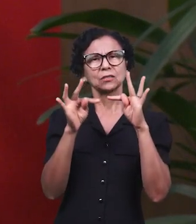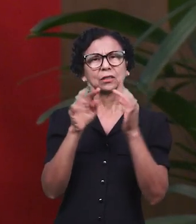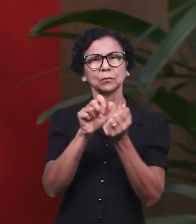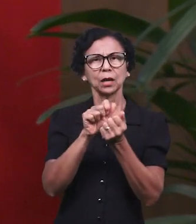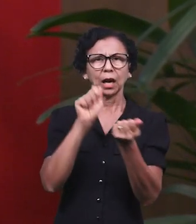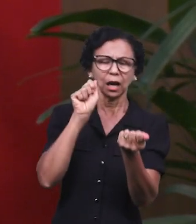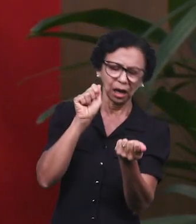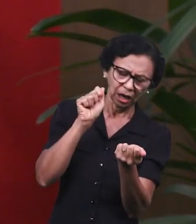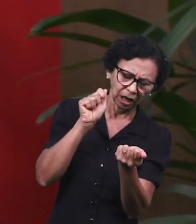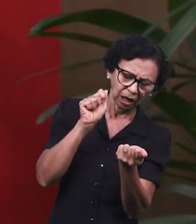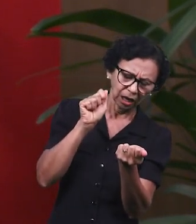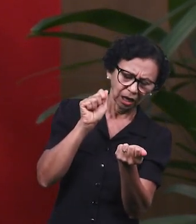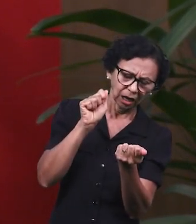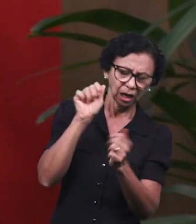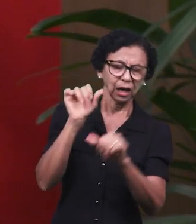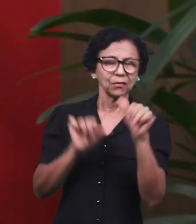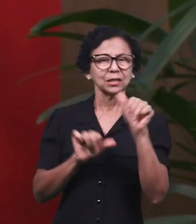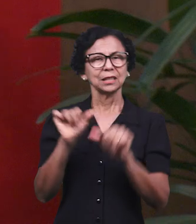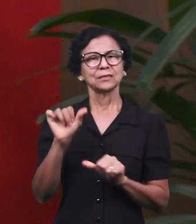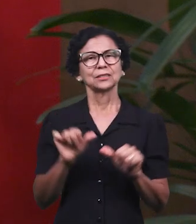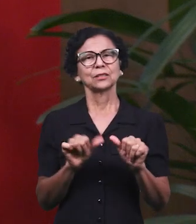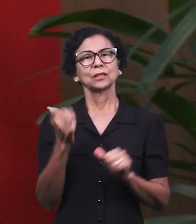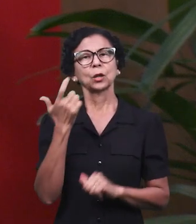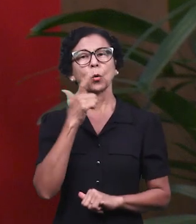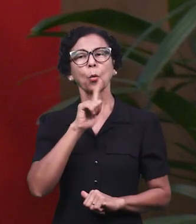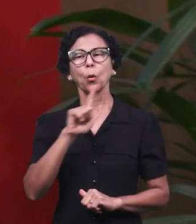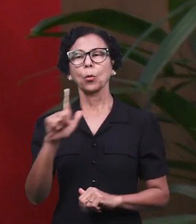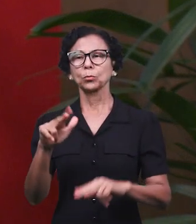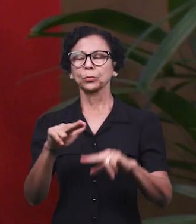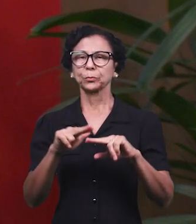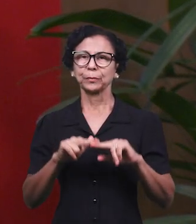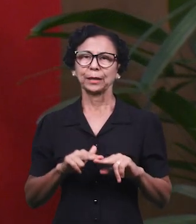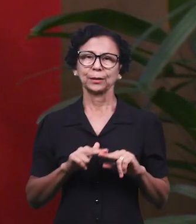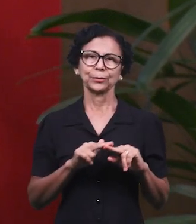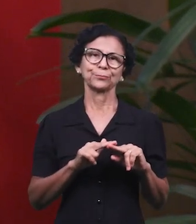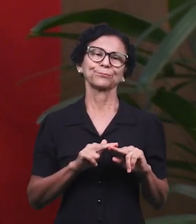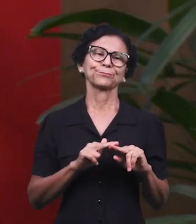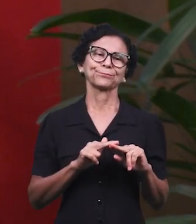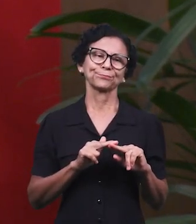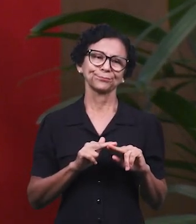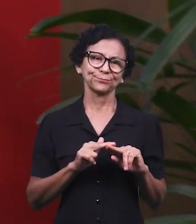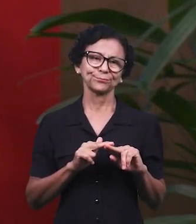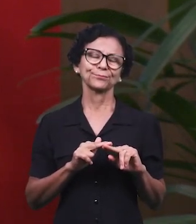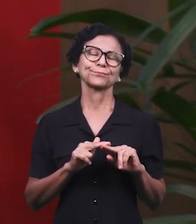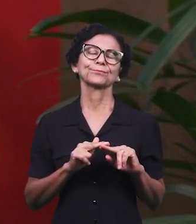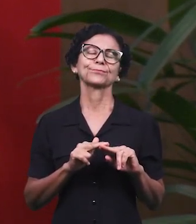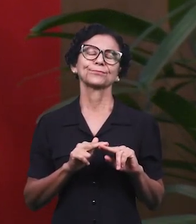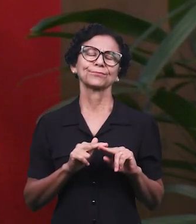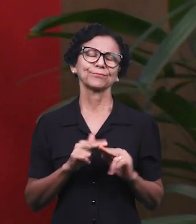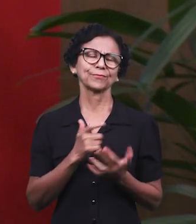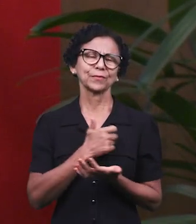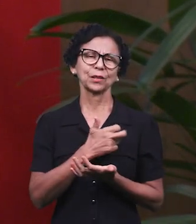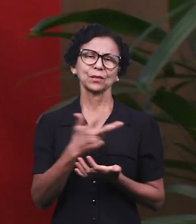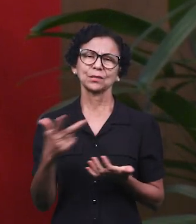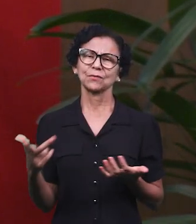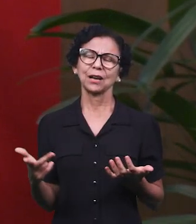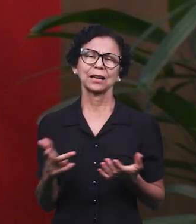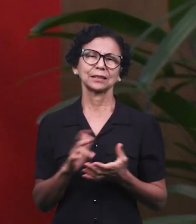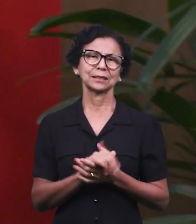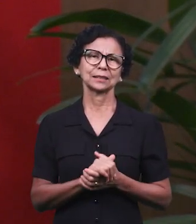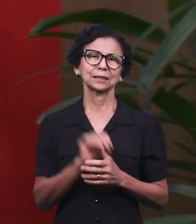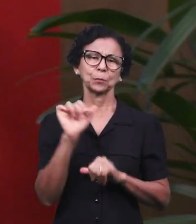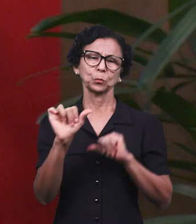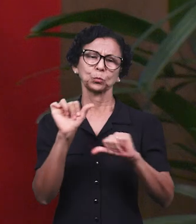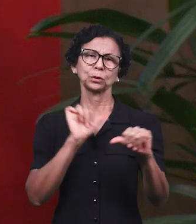a avaliação é necessária uma outra intervenção. E várias vezes são necessárias várias